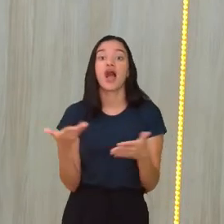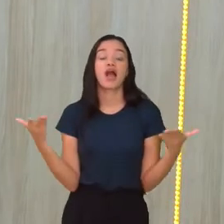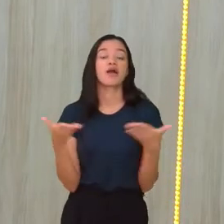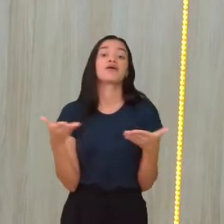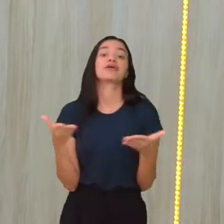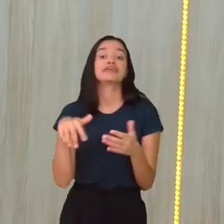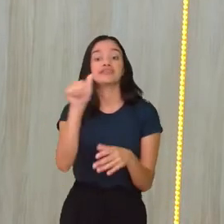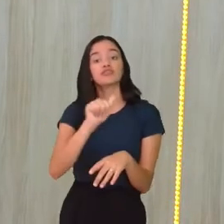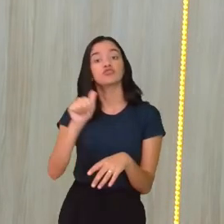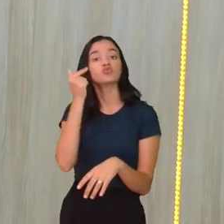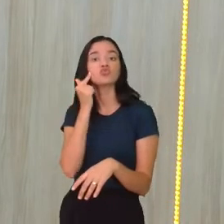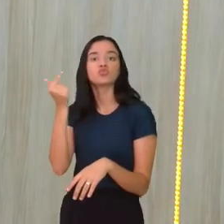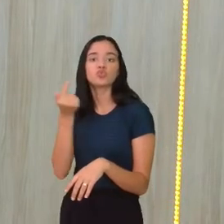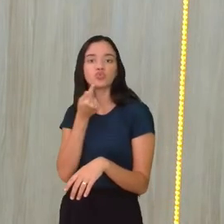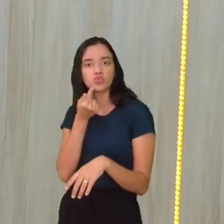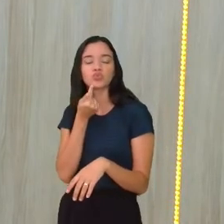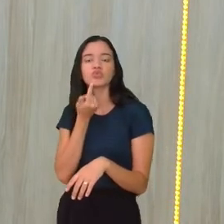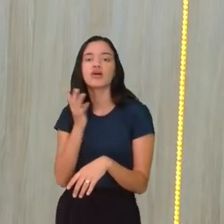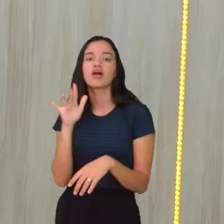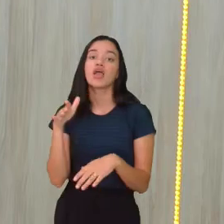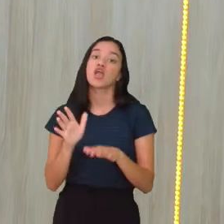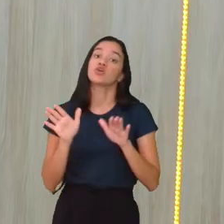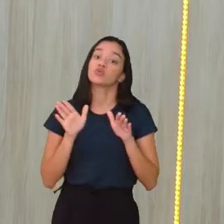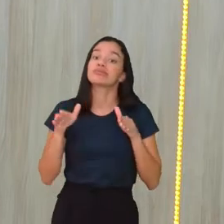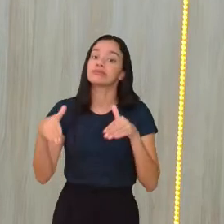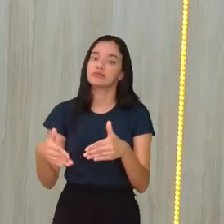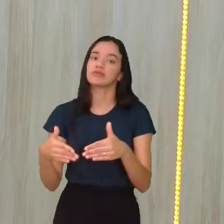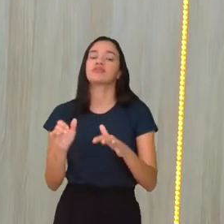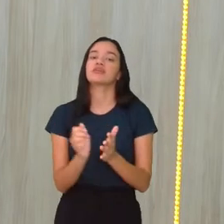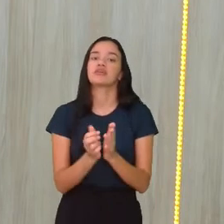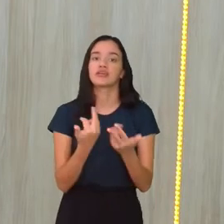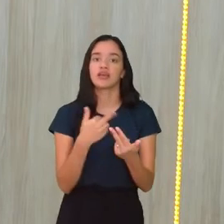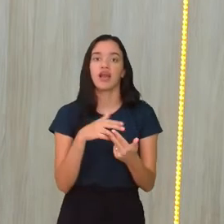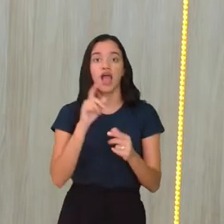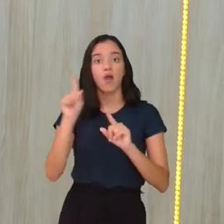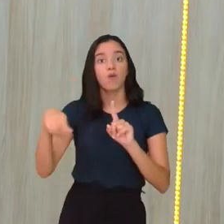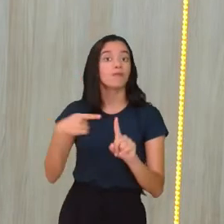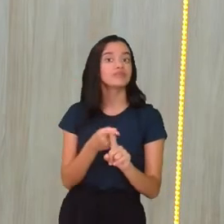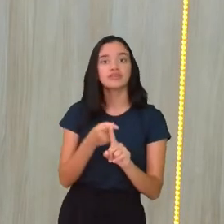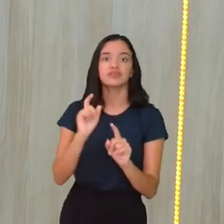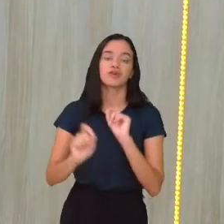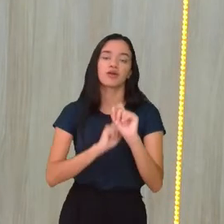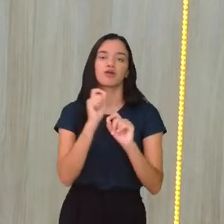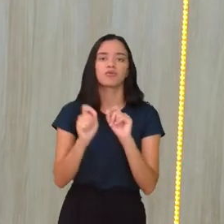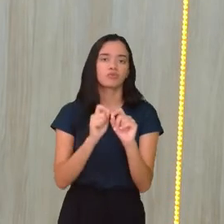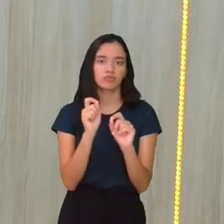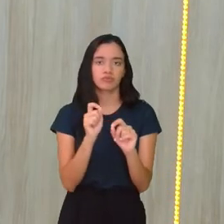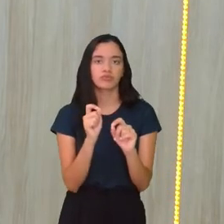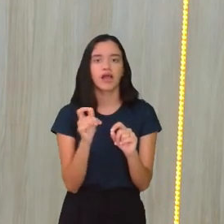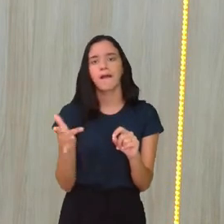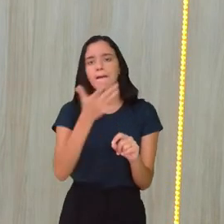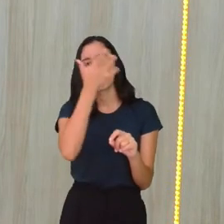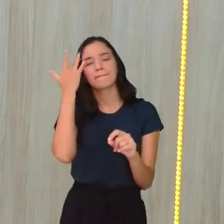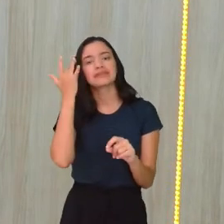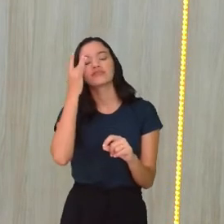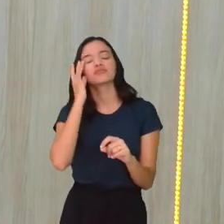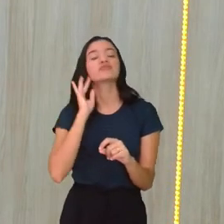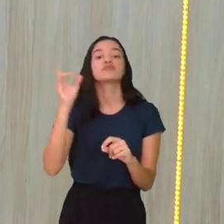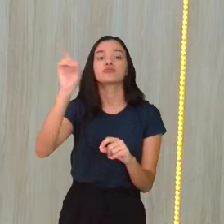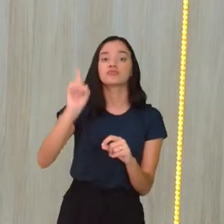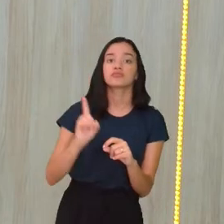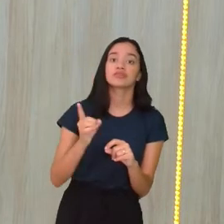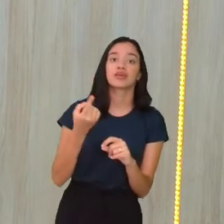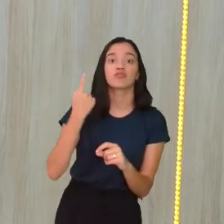falo da Associação de Surdos, eu já estou falando que a missão aí é captar pessoas com